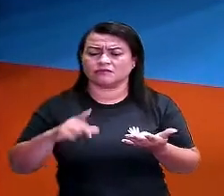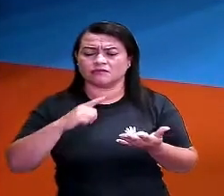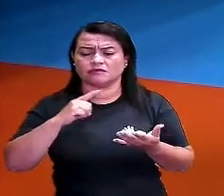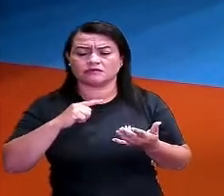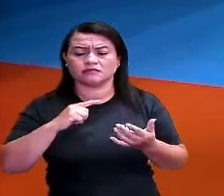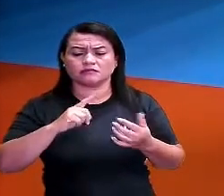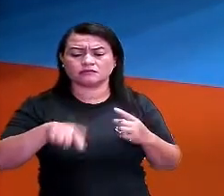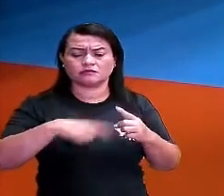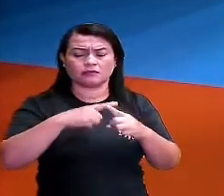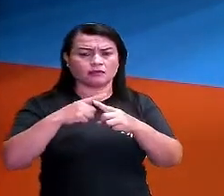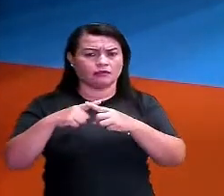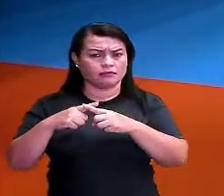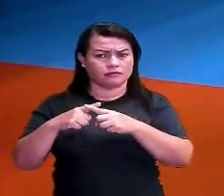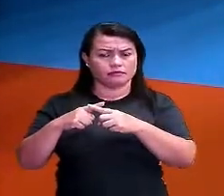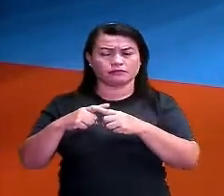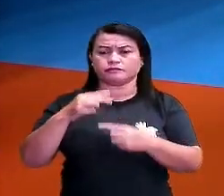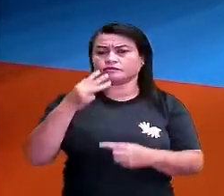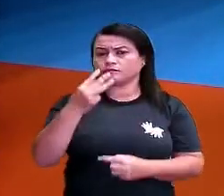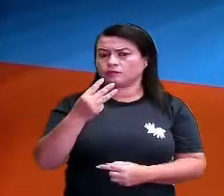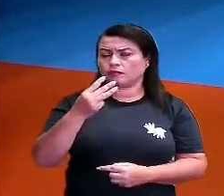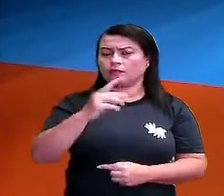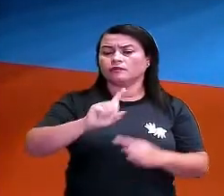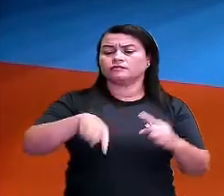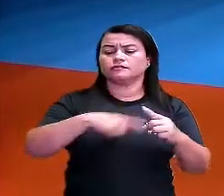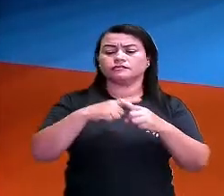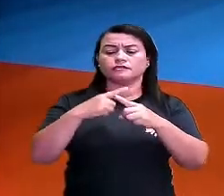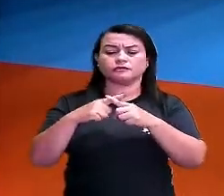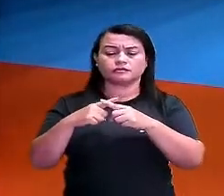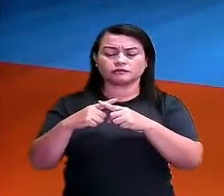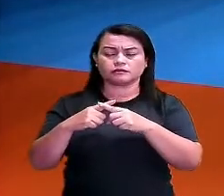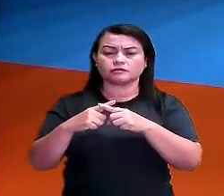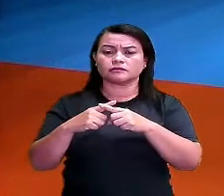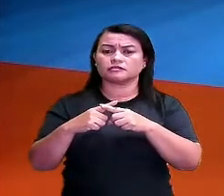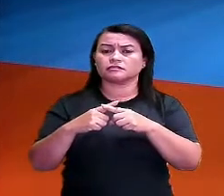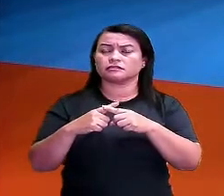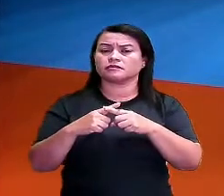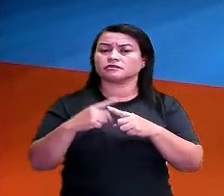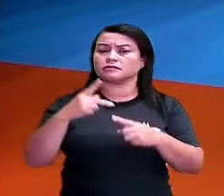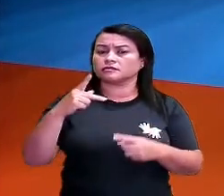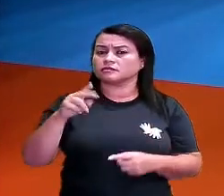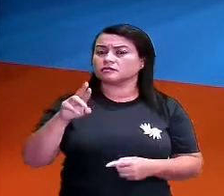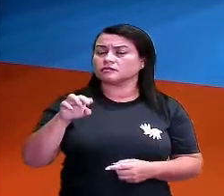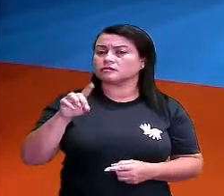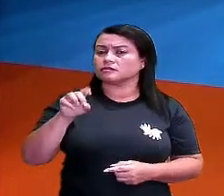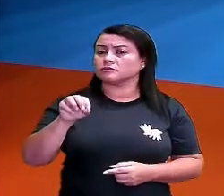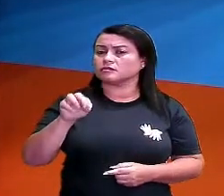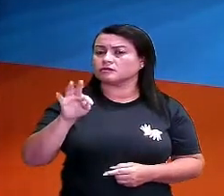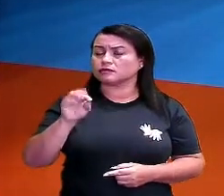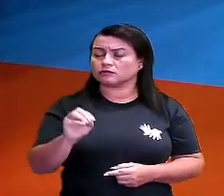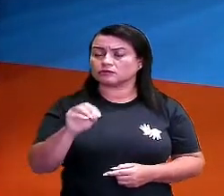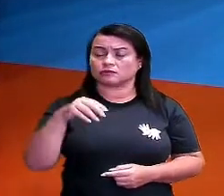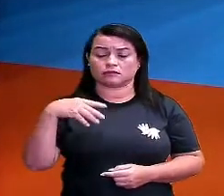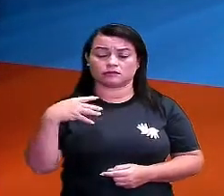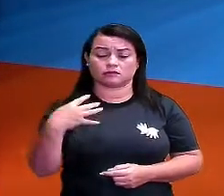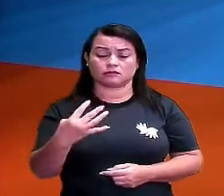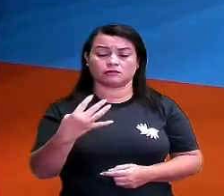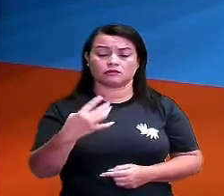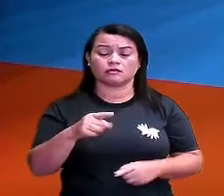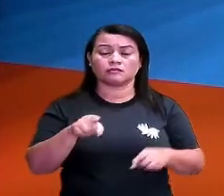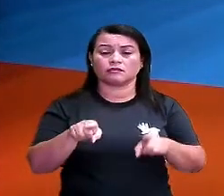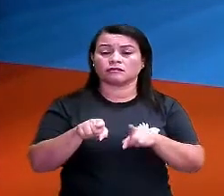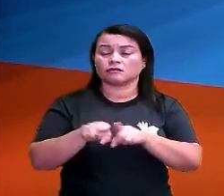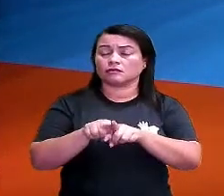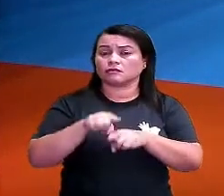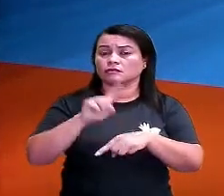multiplicar cada número por 3, depois multiplicar o produto de cada um por 4, depois dividir